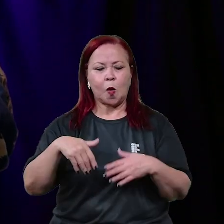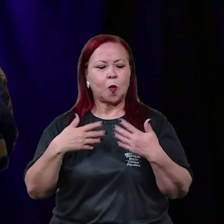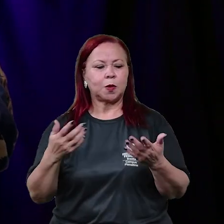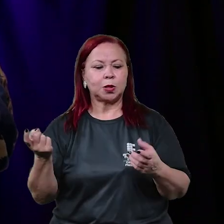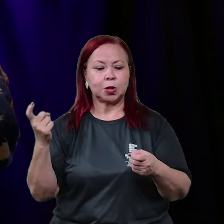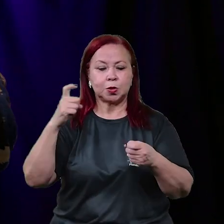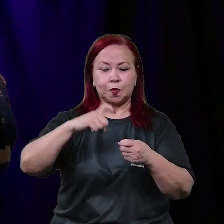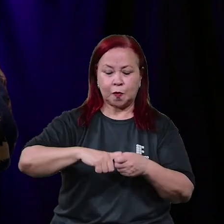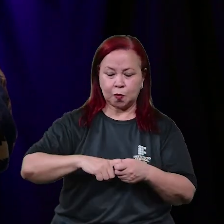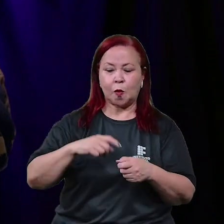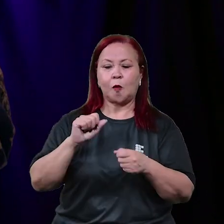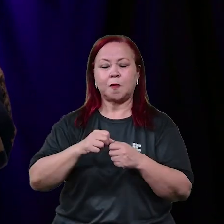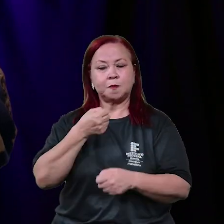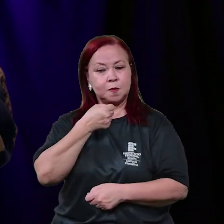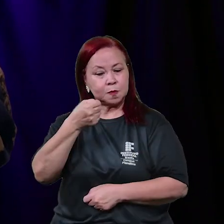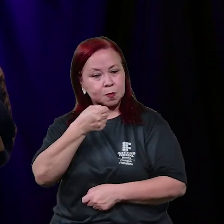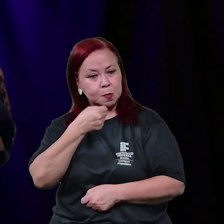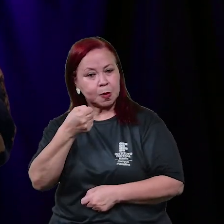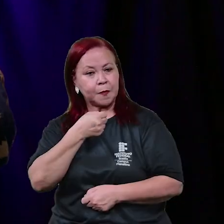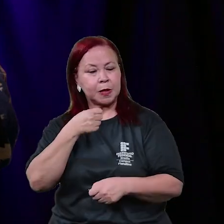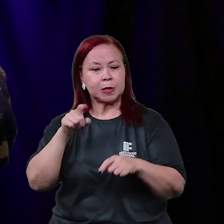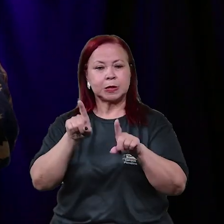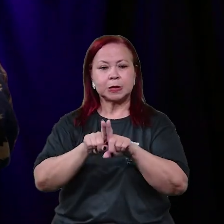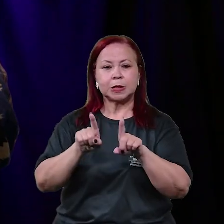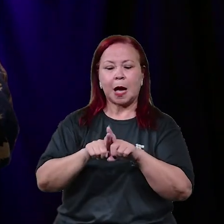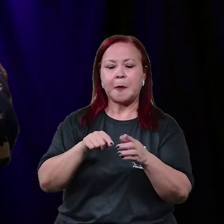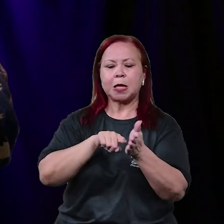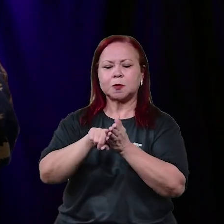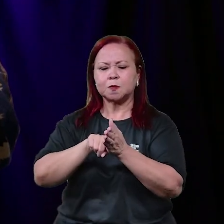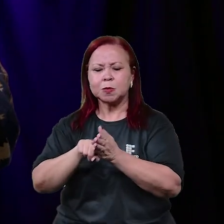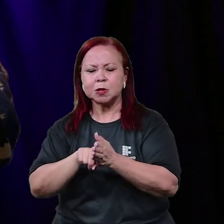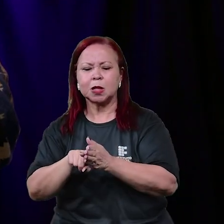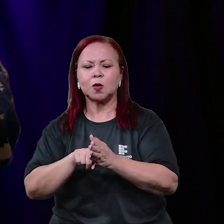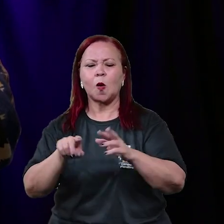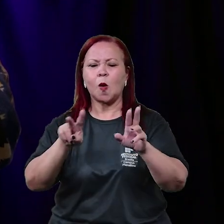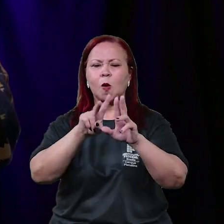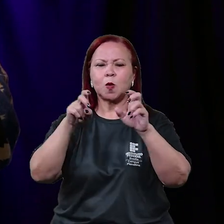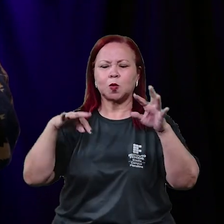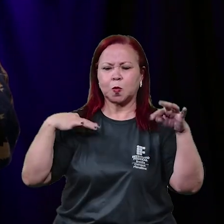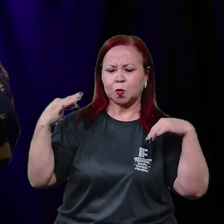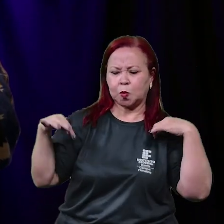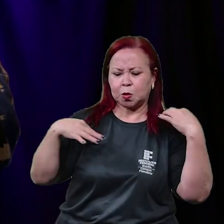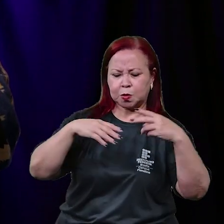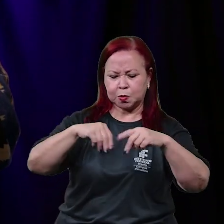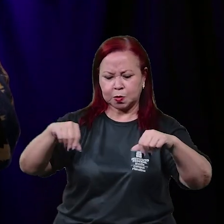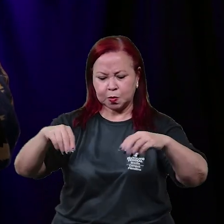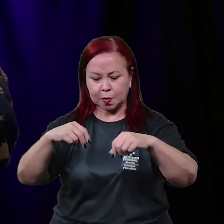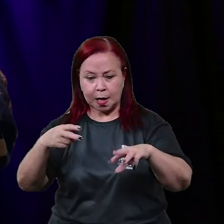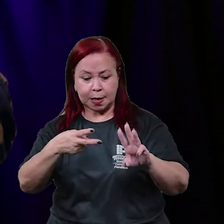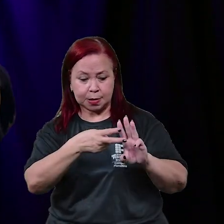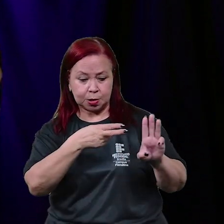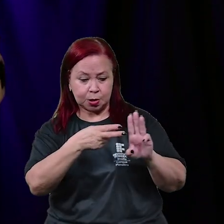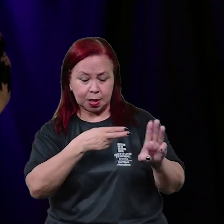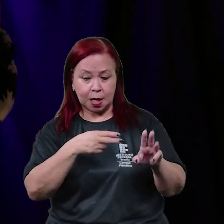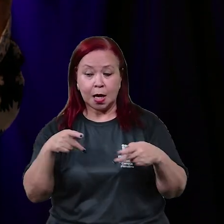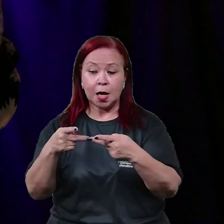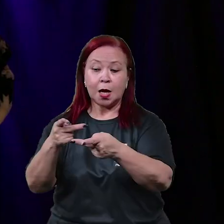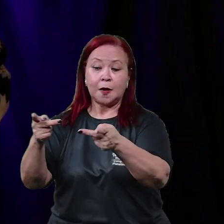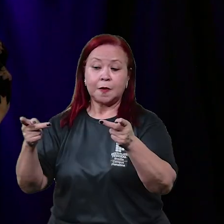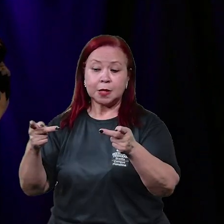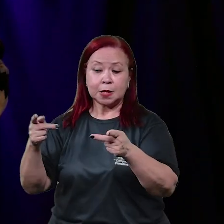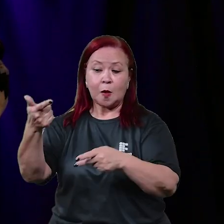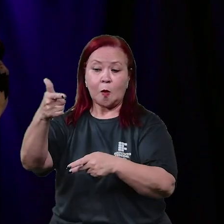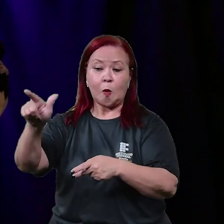território, e quando a gente voltou a gente fez entrevistas também com pesquisadoras, né, sobre turismo em terras indígenas. A gente visitou uma